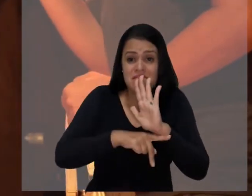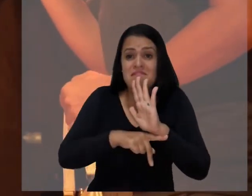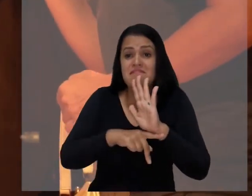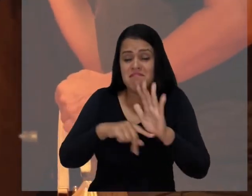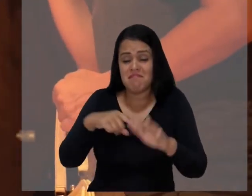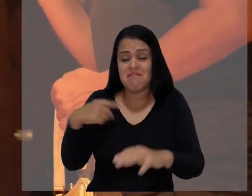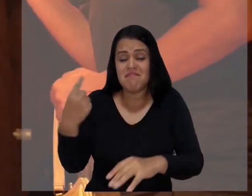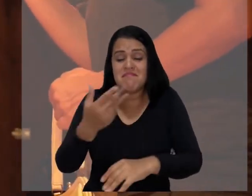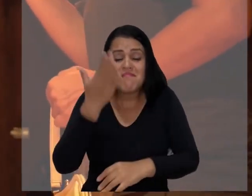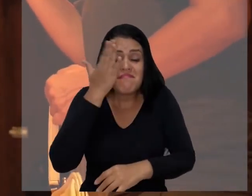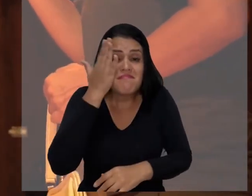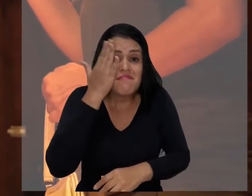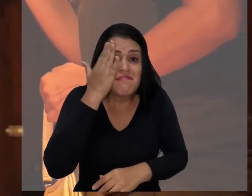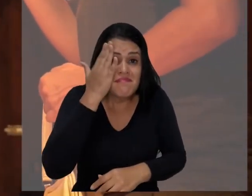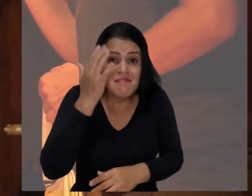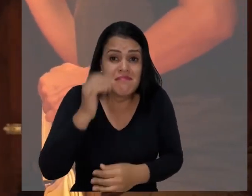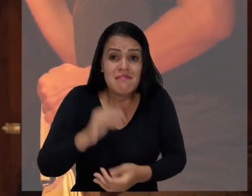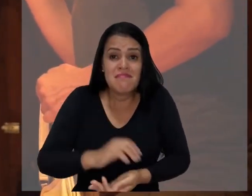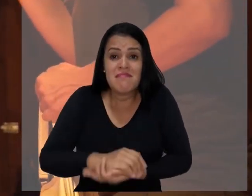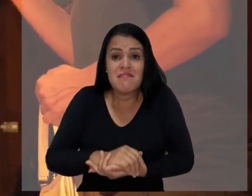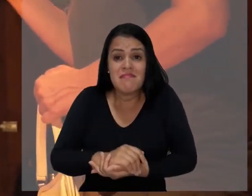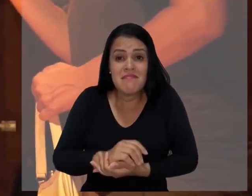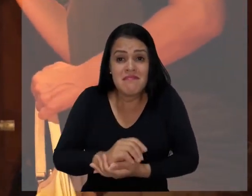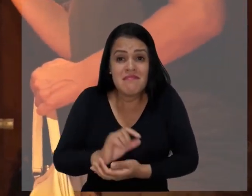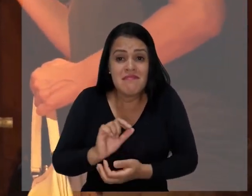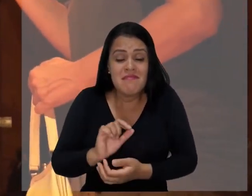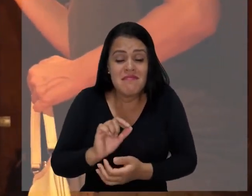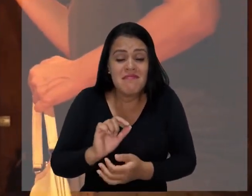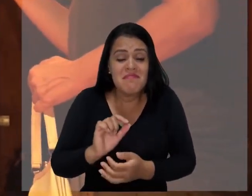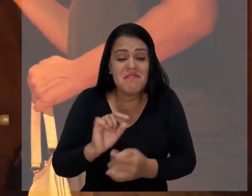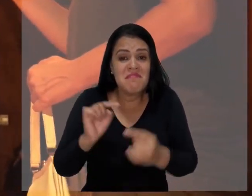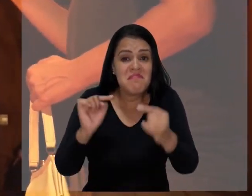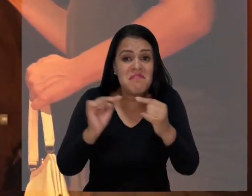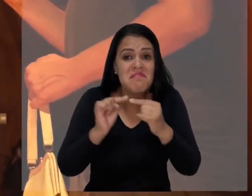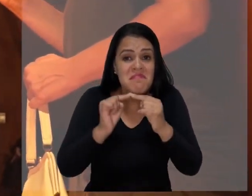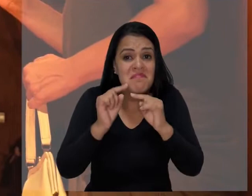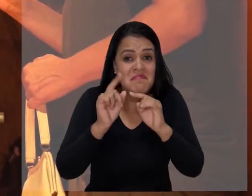A gente tem que saber fazer esse projeto da vida.